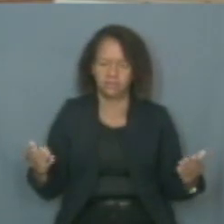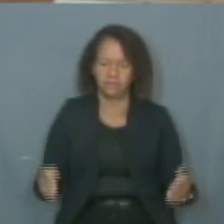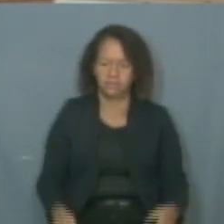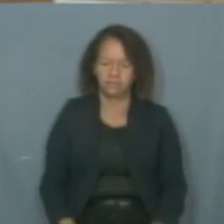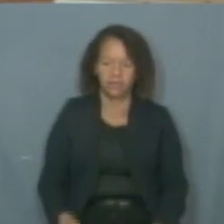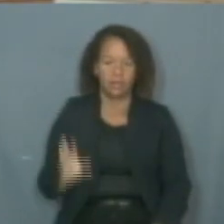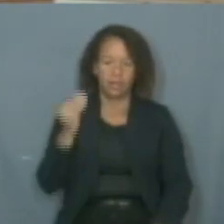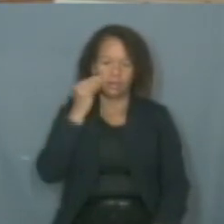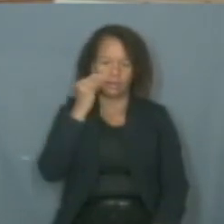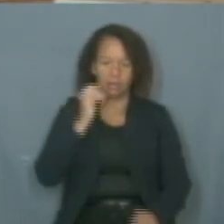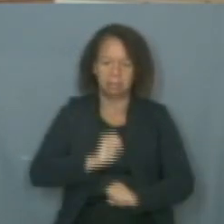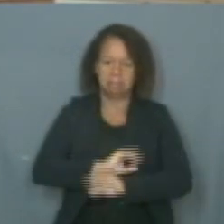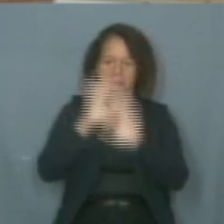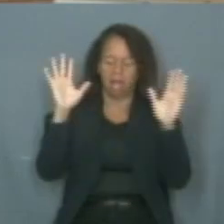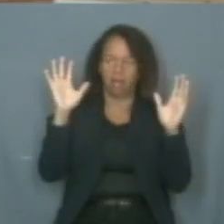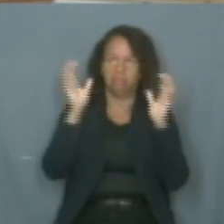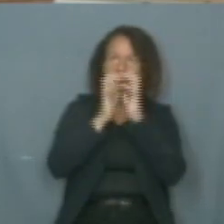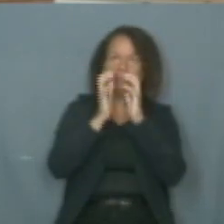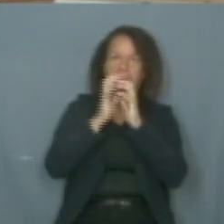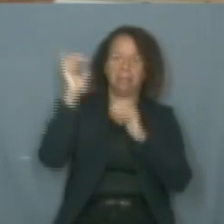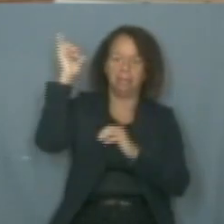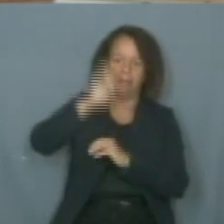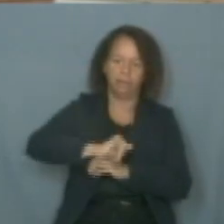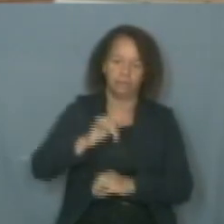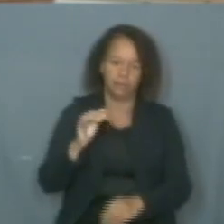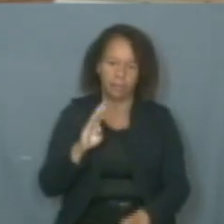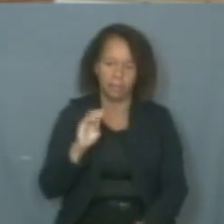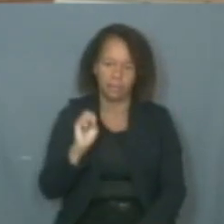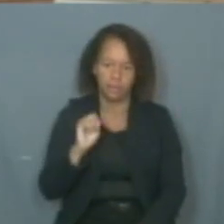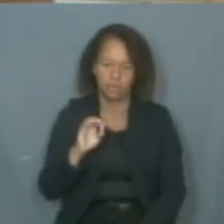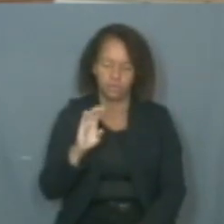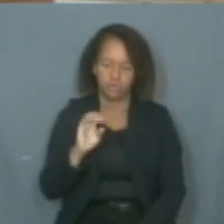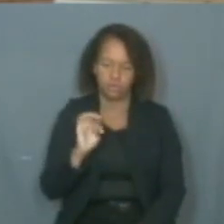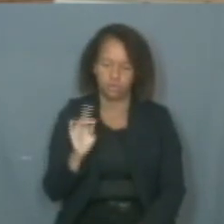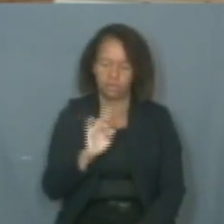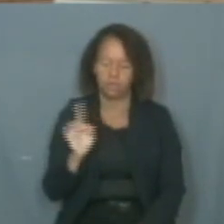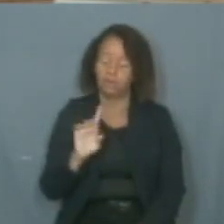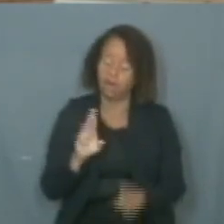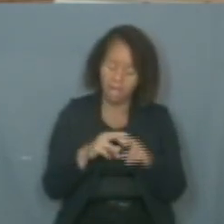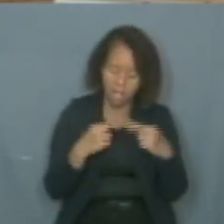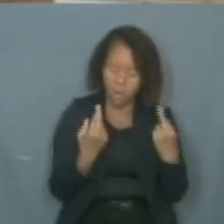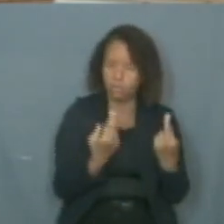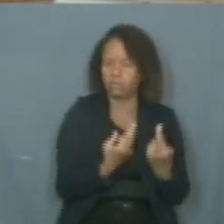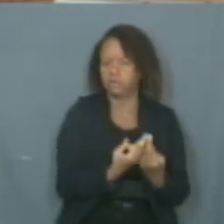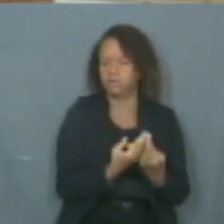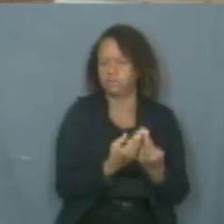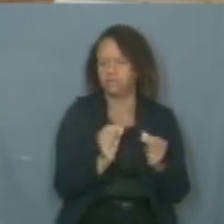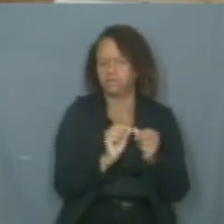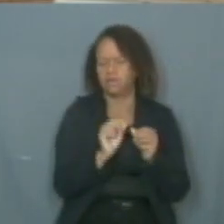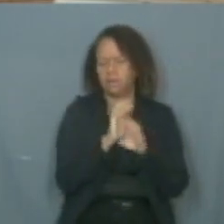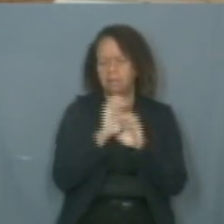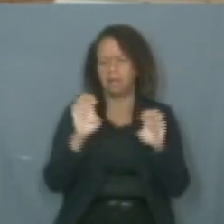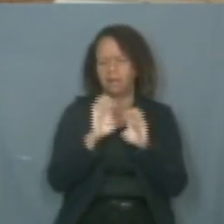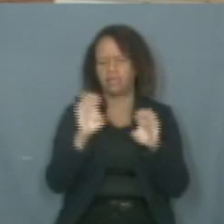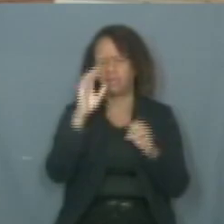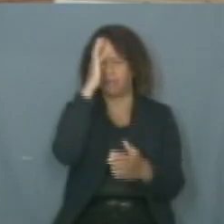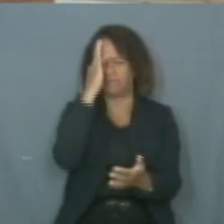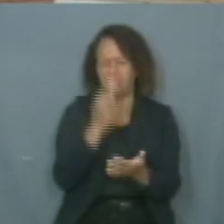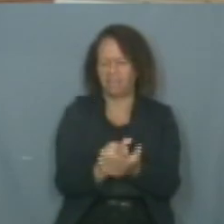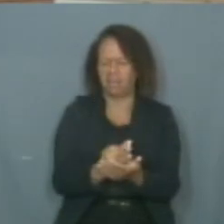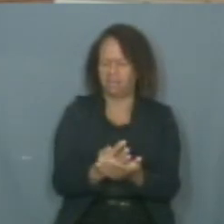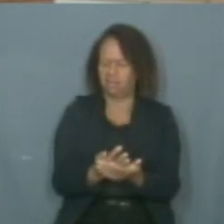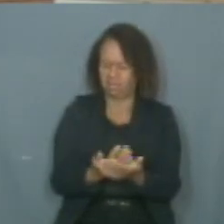Não era tentar explodir o aeroporto, igual a gente colocou o busto aqui. Não, era se reunir para poder professar a fé. Caramba,